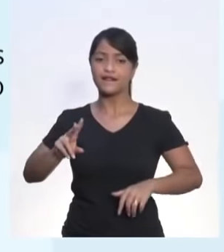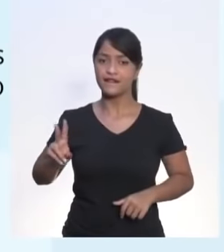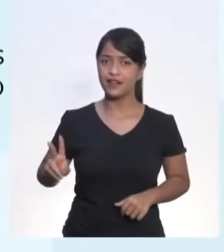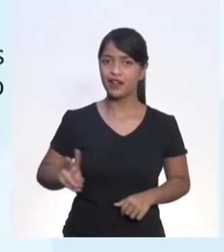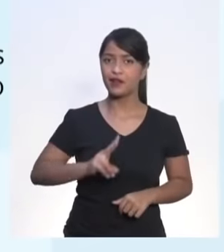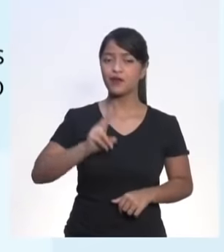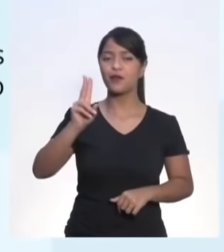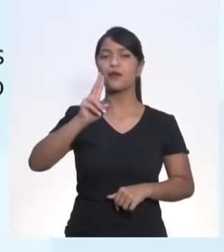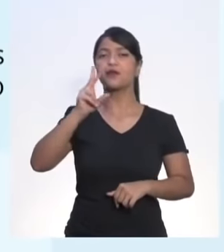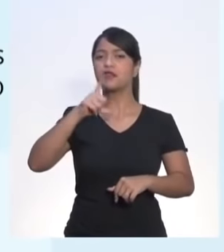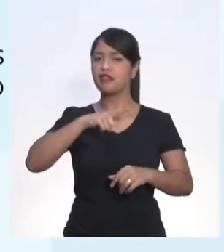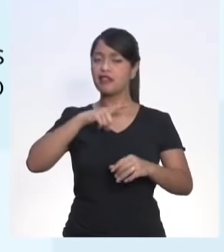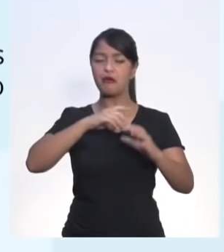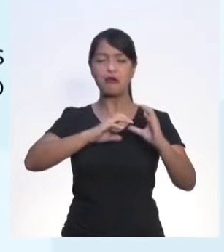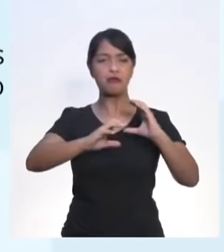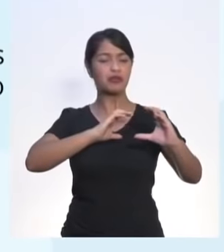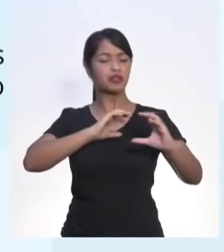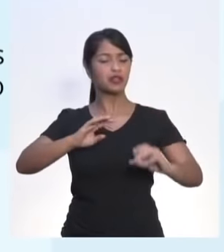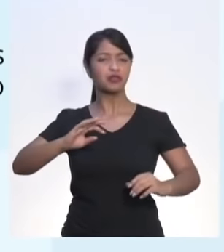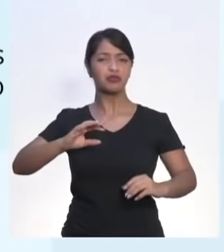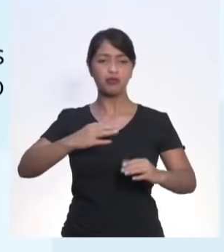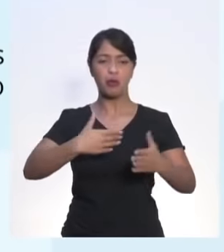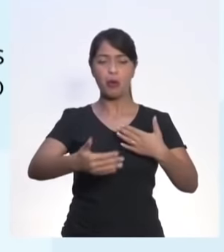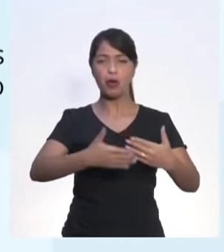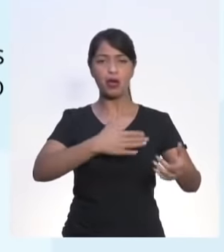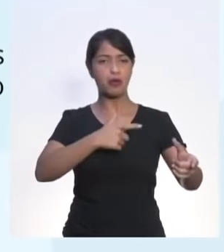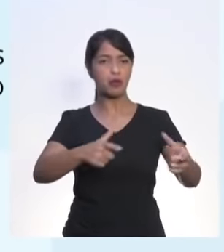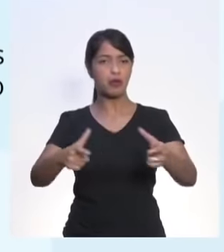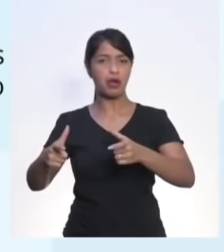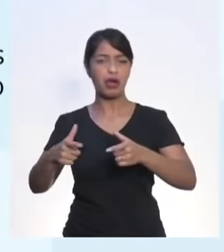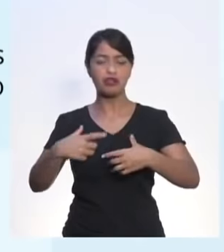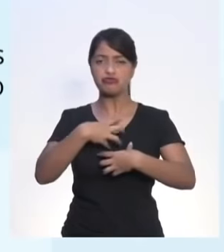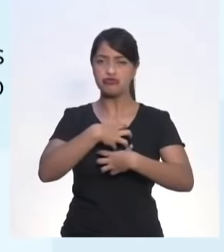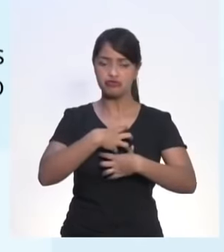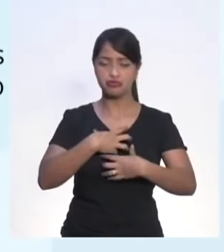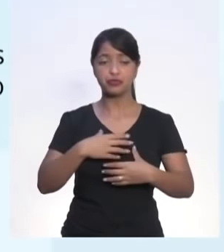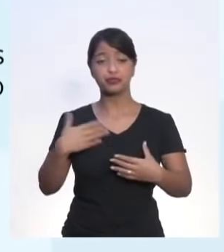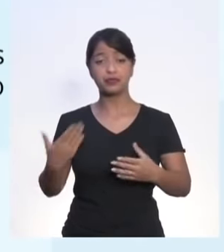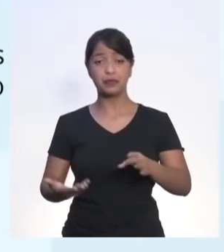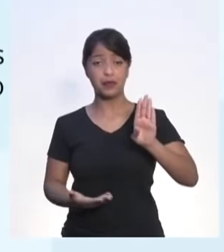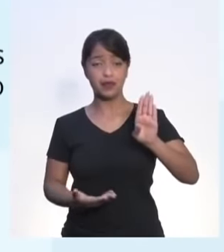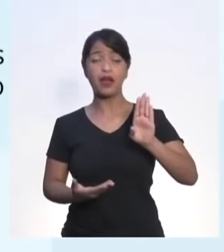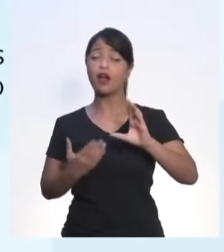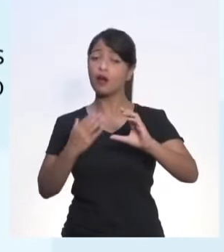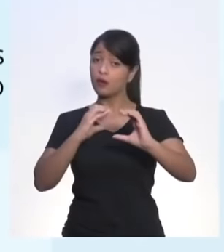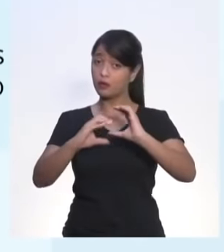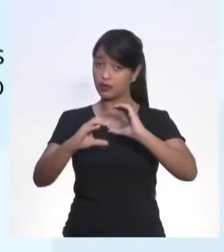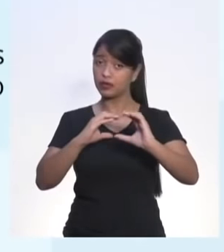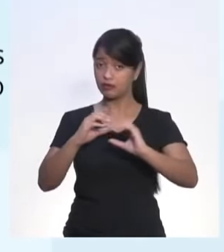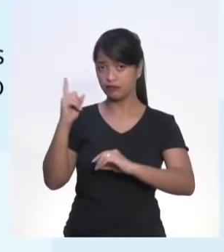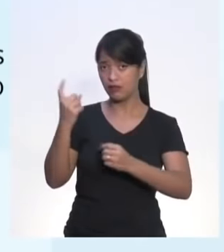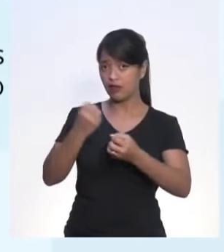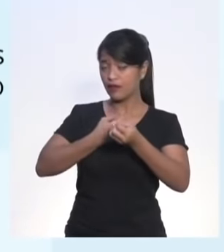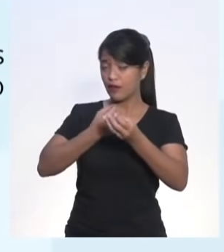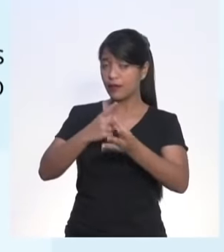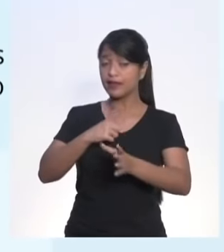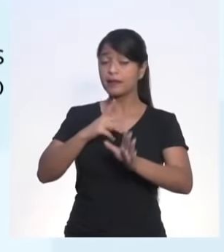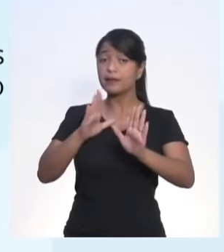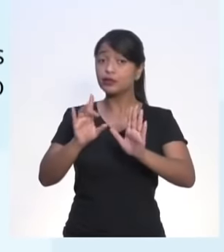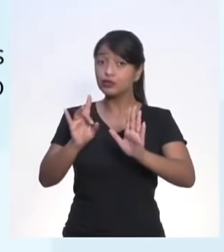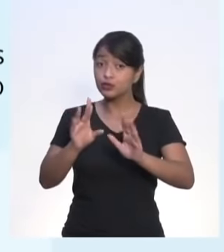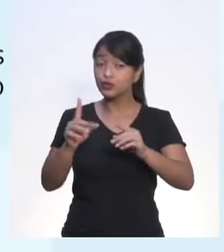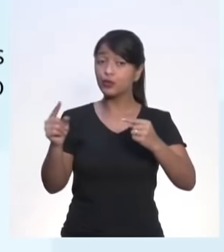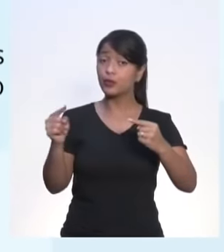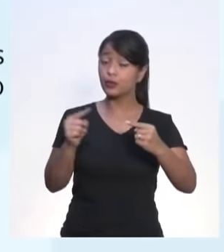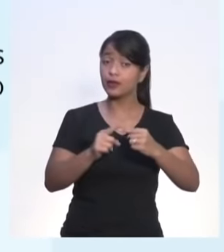em todos os meios de comunicação. Ou B, cumpre sua função comunicativa, mas apenas deve ser utilizada em situações